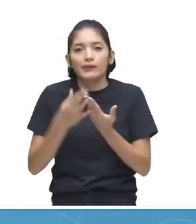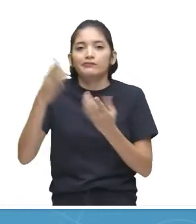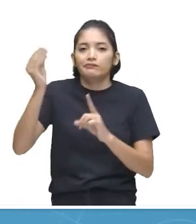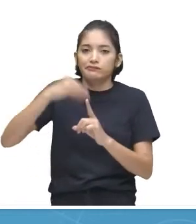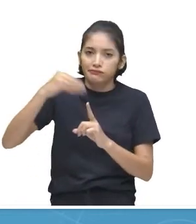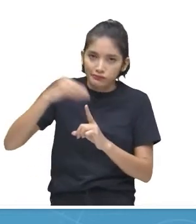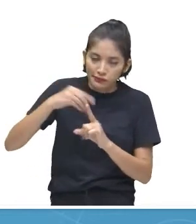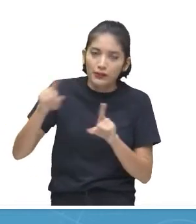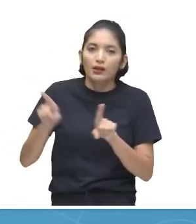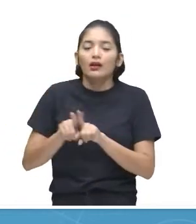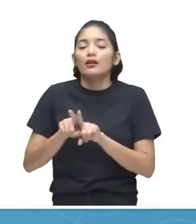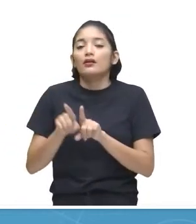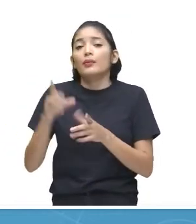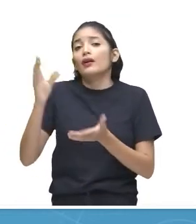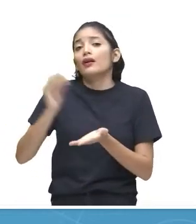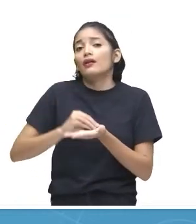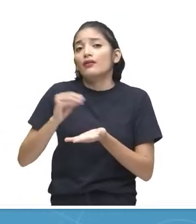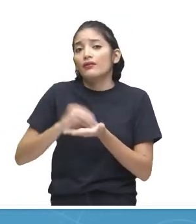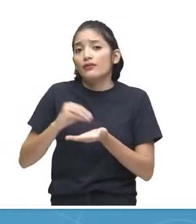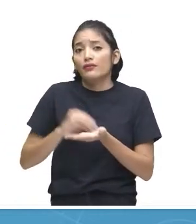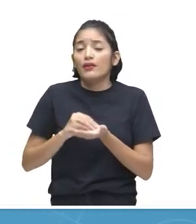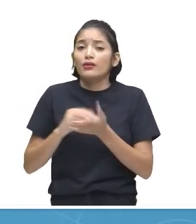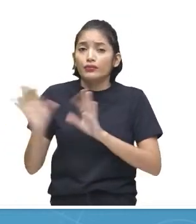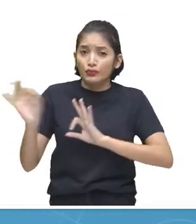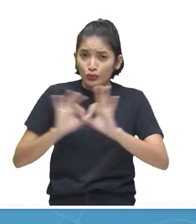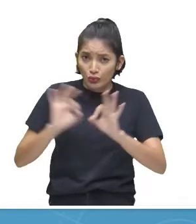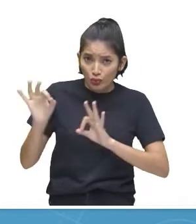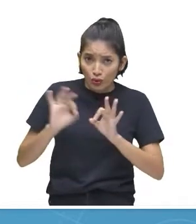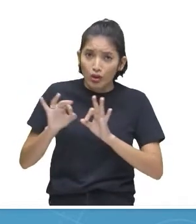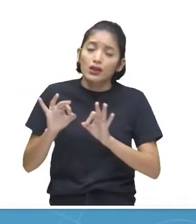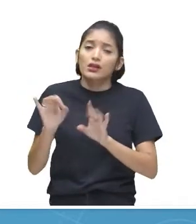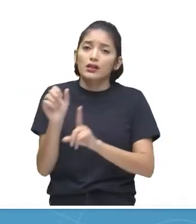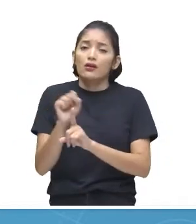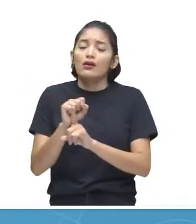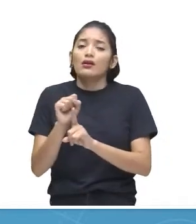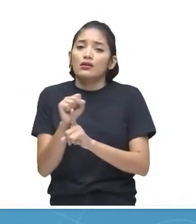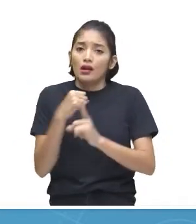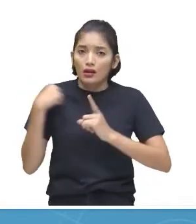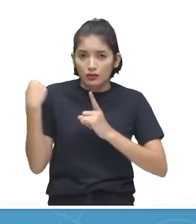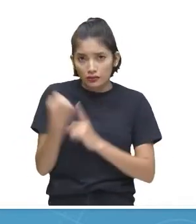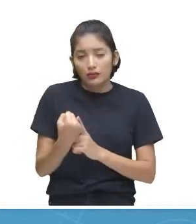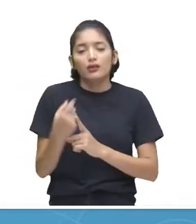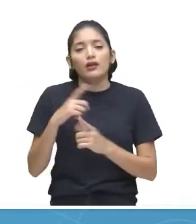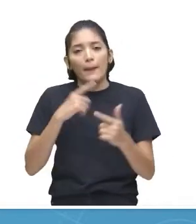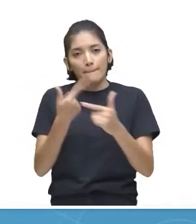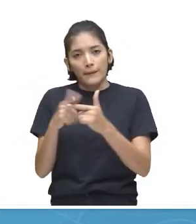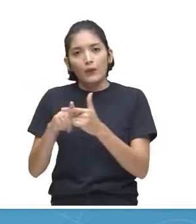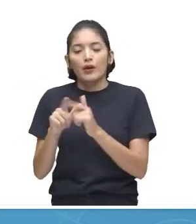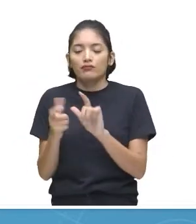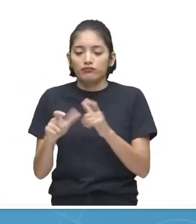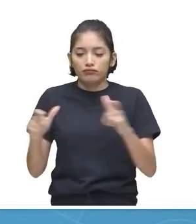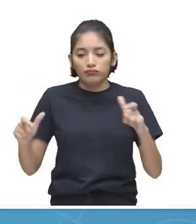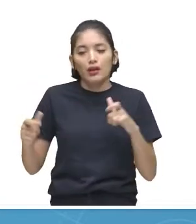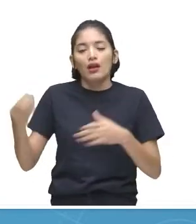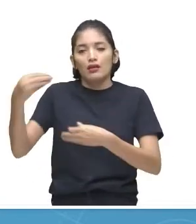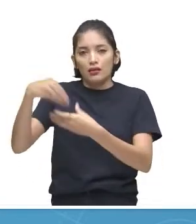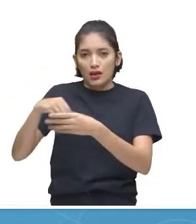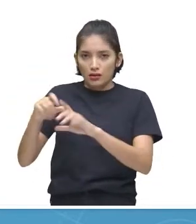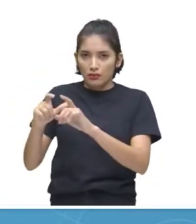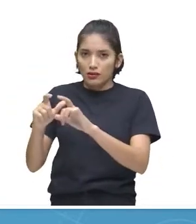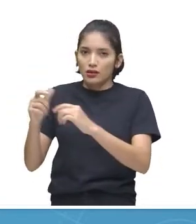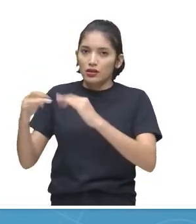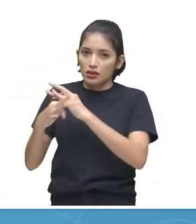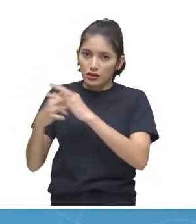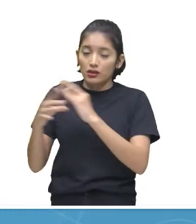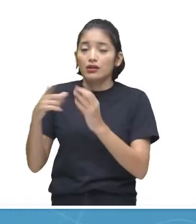a falta, né, de planejamento urbano vai gerar diversos problemas durante esse período para as cidades que aonde